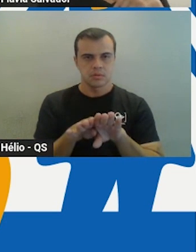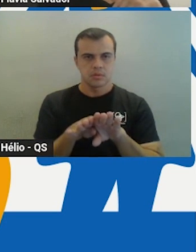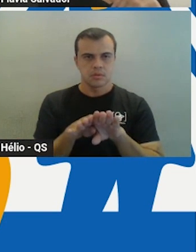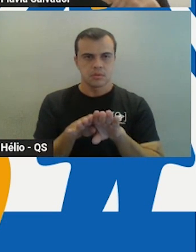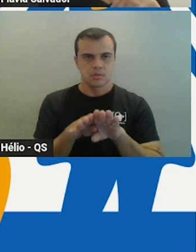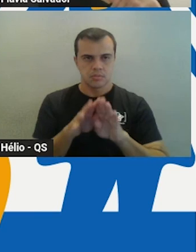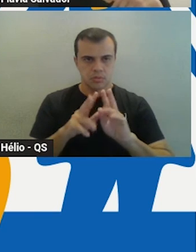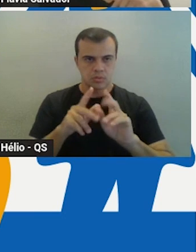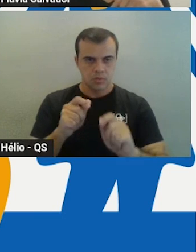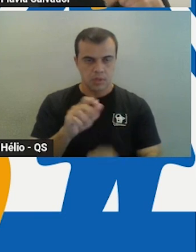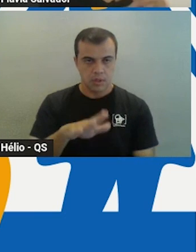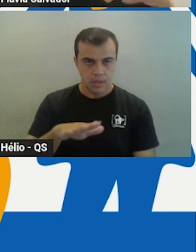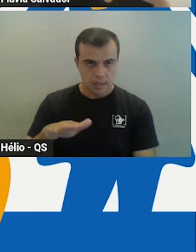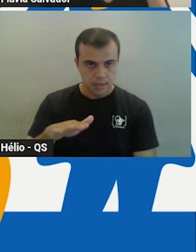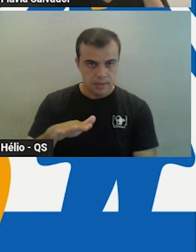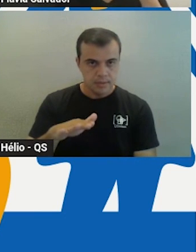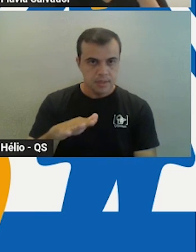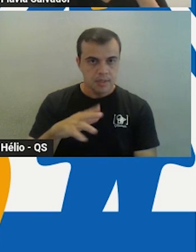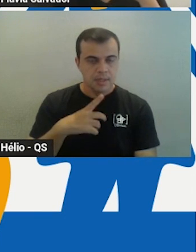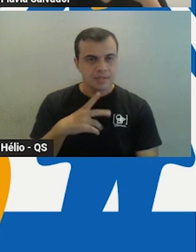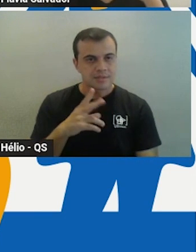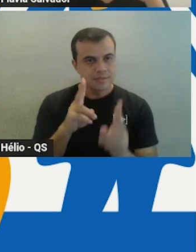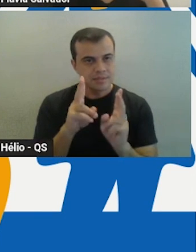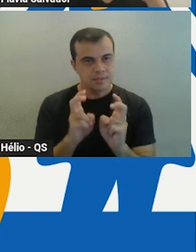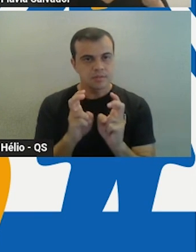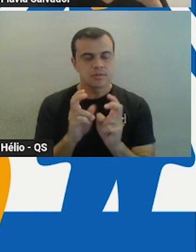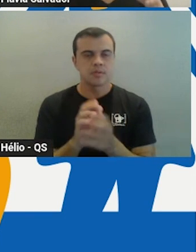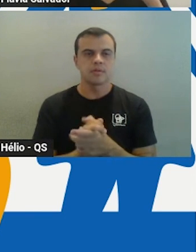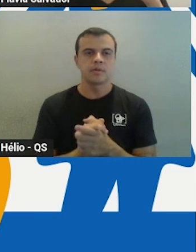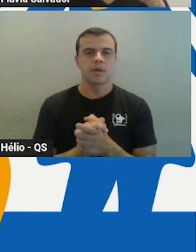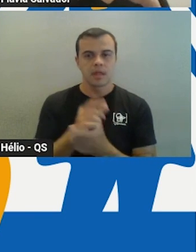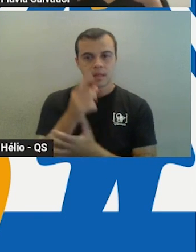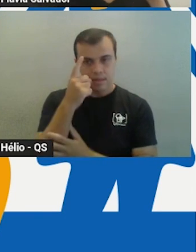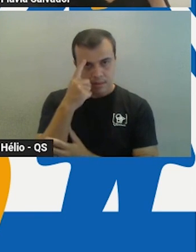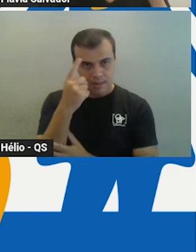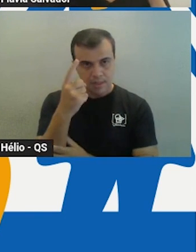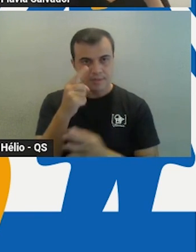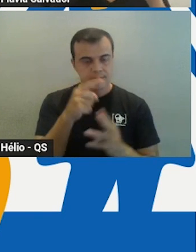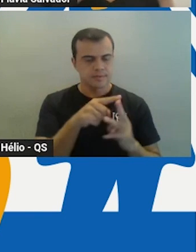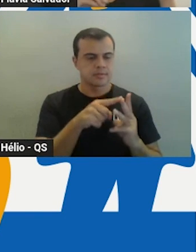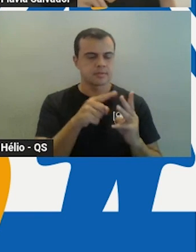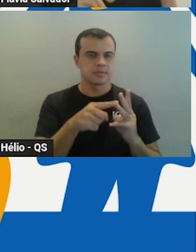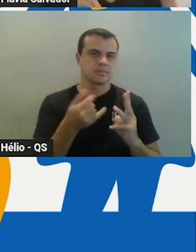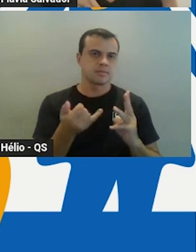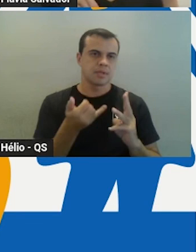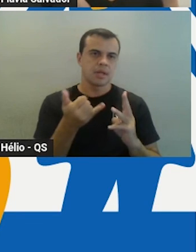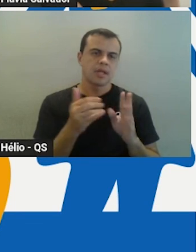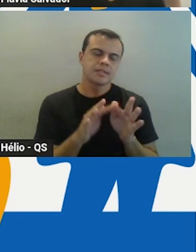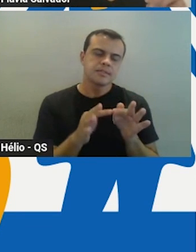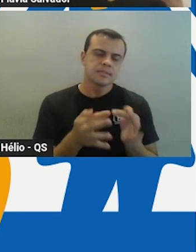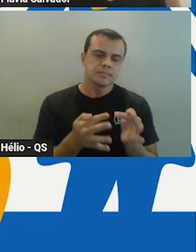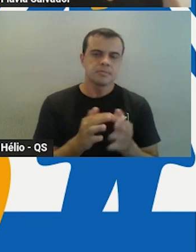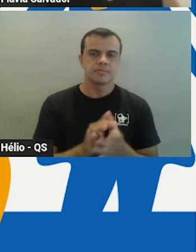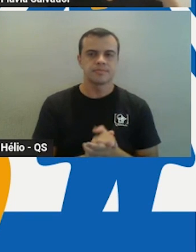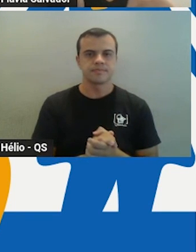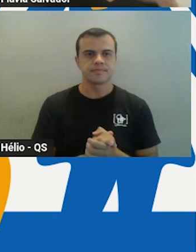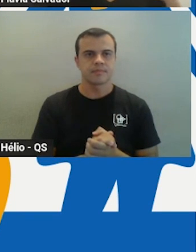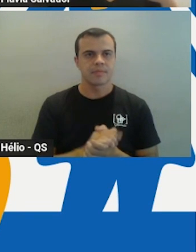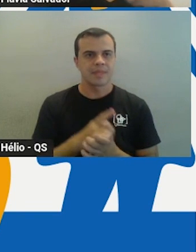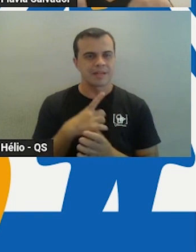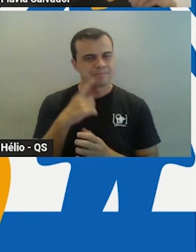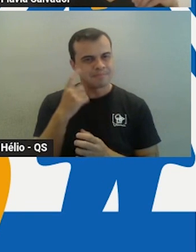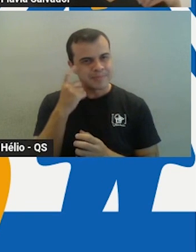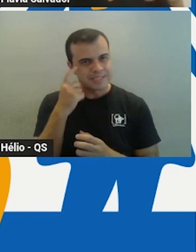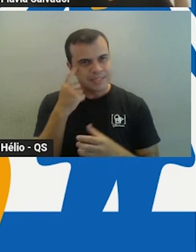outra criança. E é justamente isso. A ideia dessas 3 brincadeiras, que são muito simples, é a gente pensar